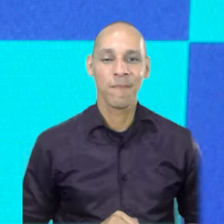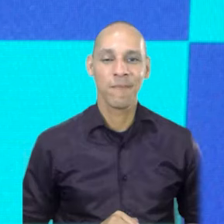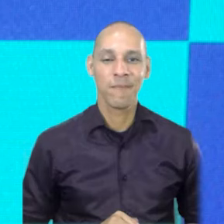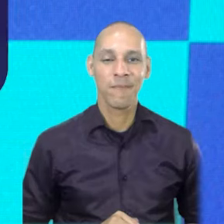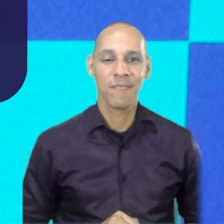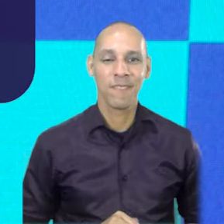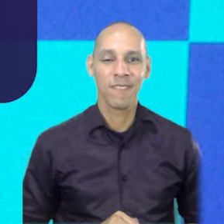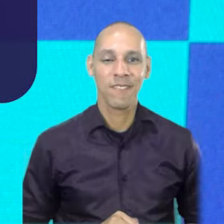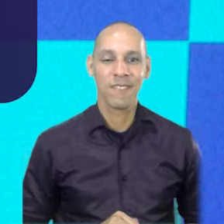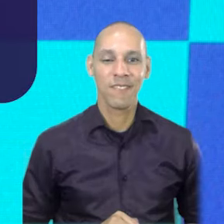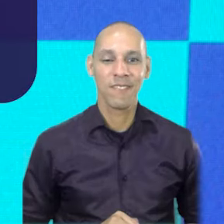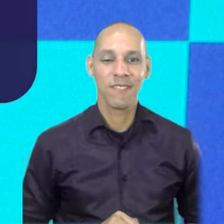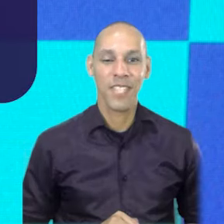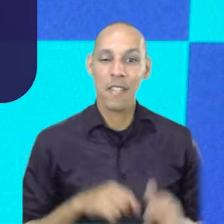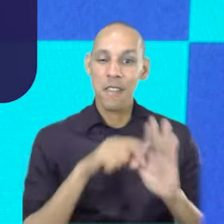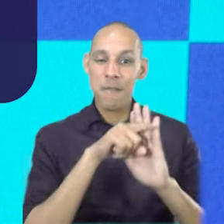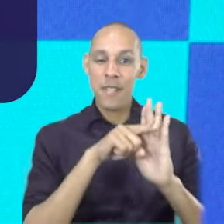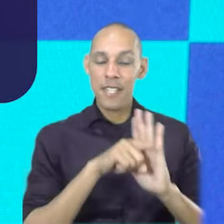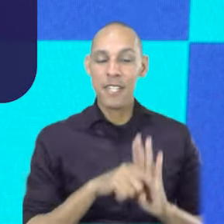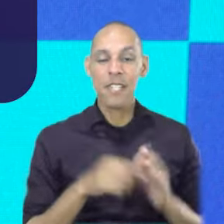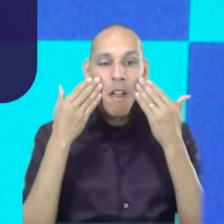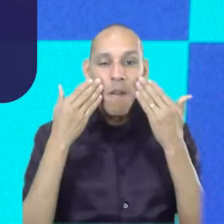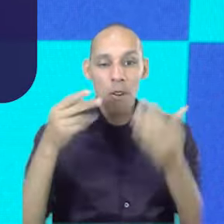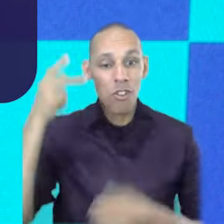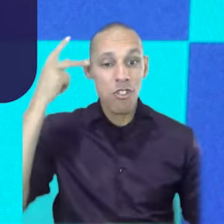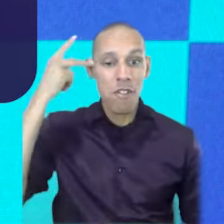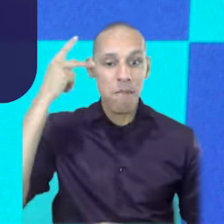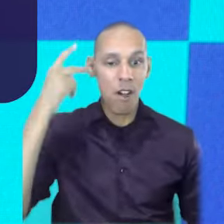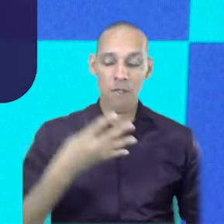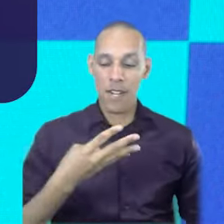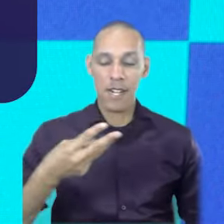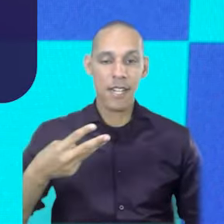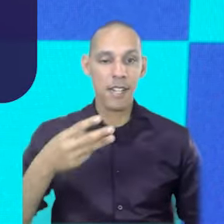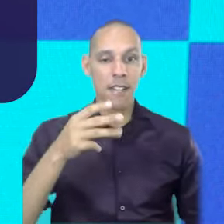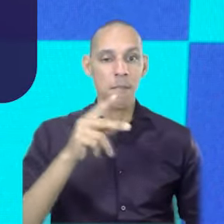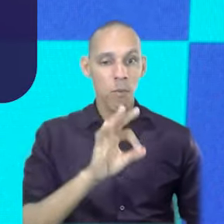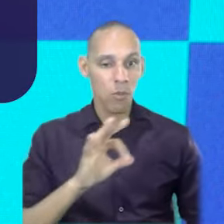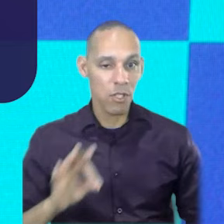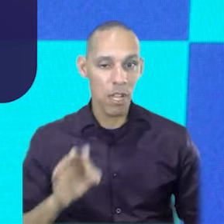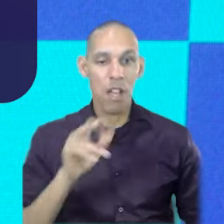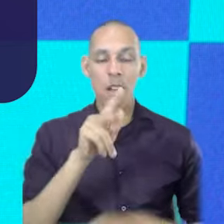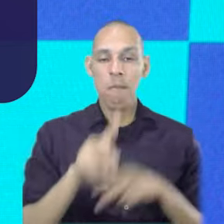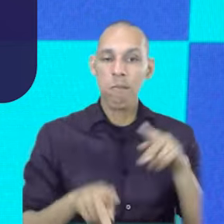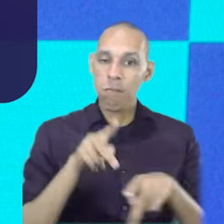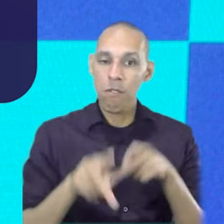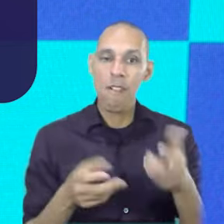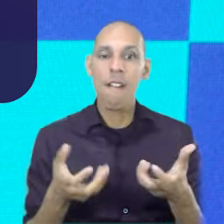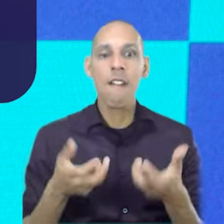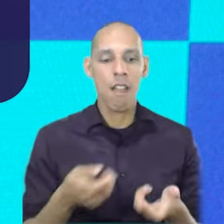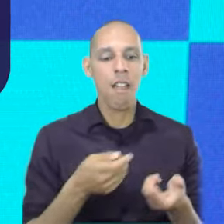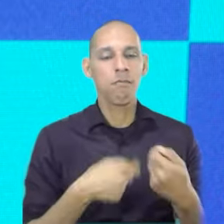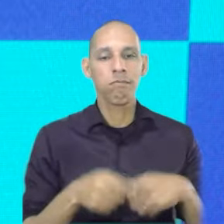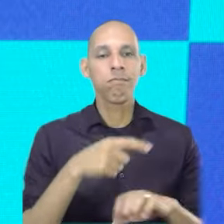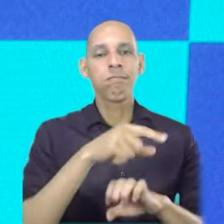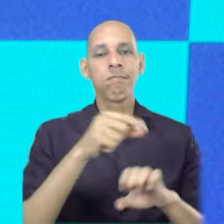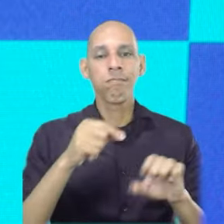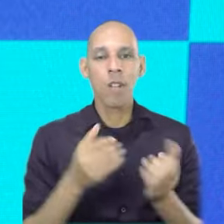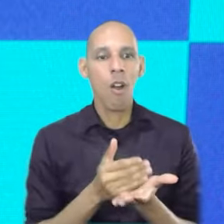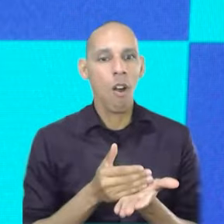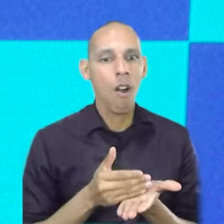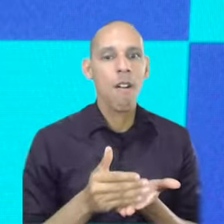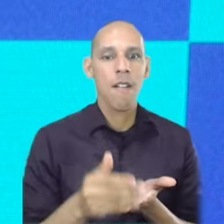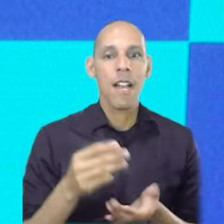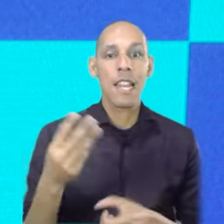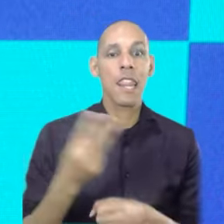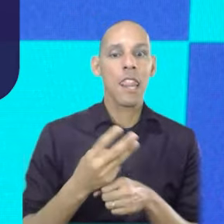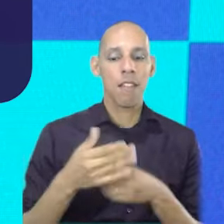A pesquisa Agência São Paulo mostra que 43% da população tem a intenção de começar a empreender nos próximos 3 anos. E